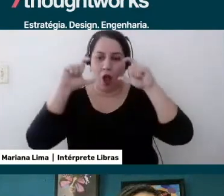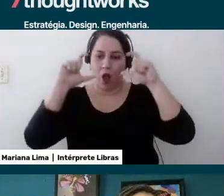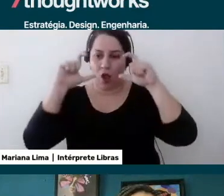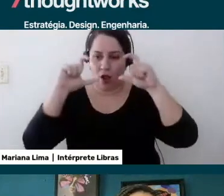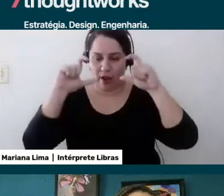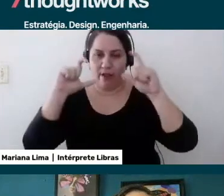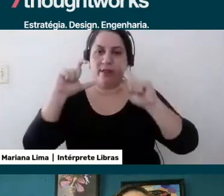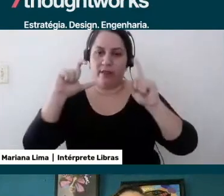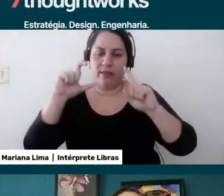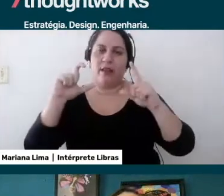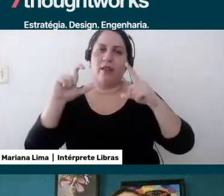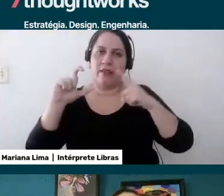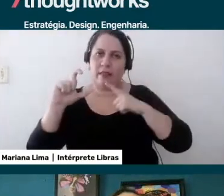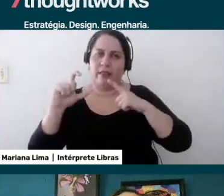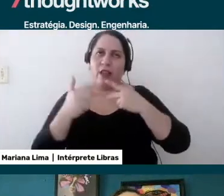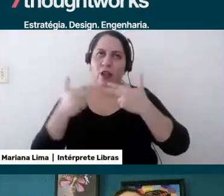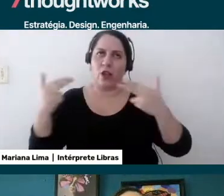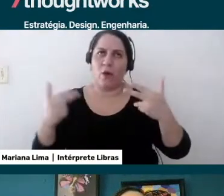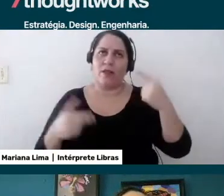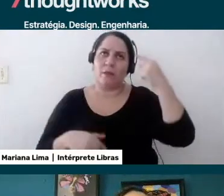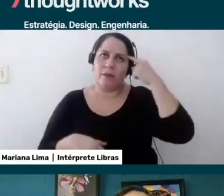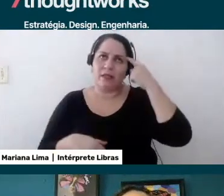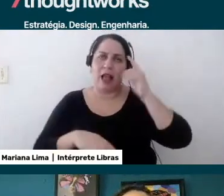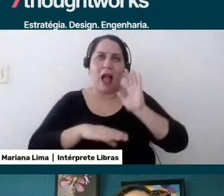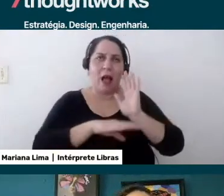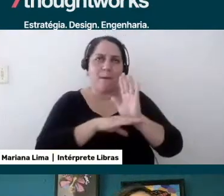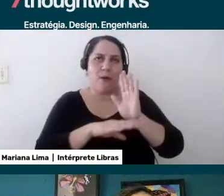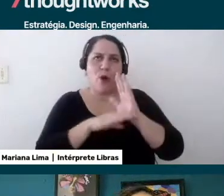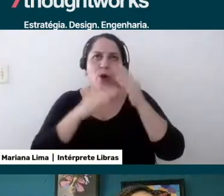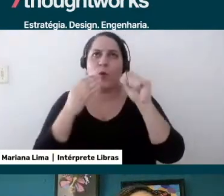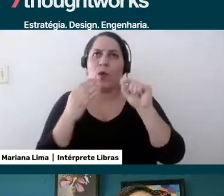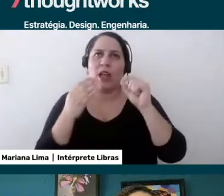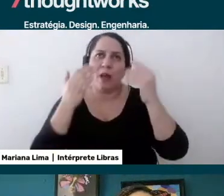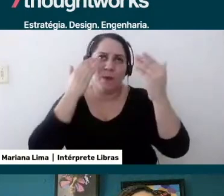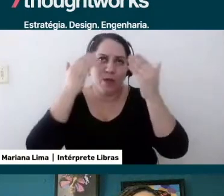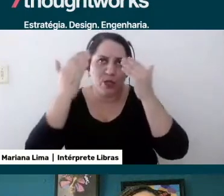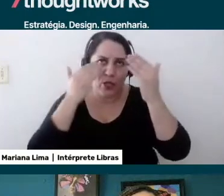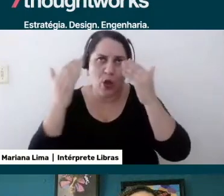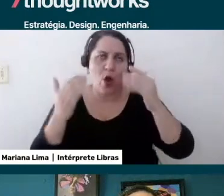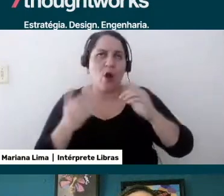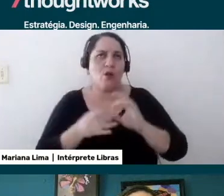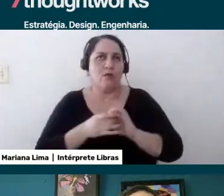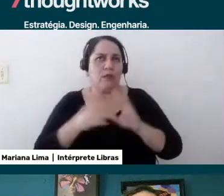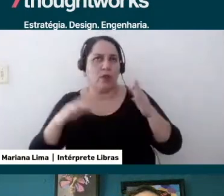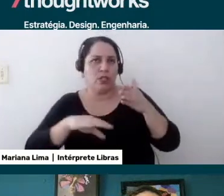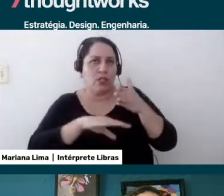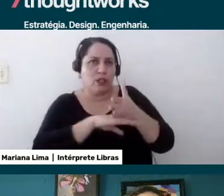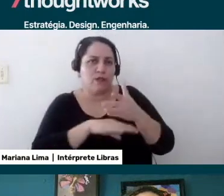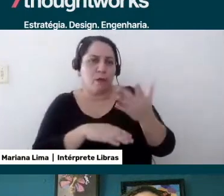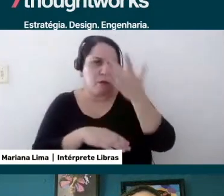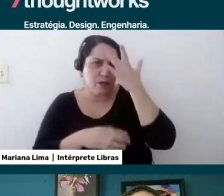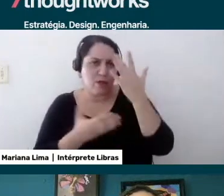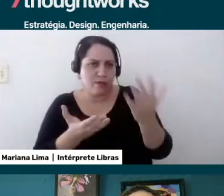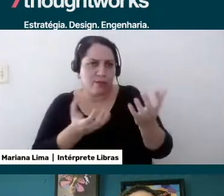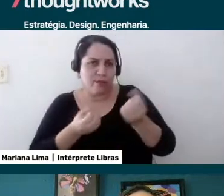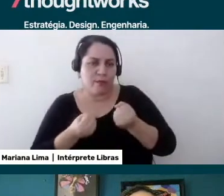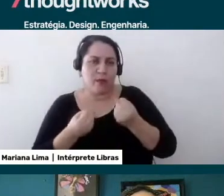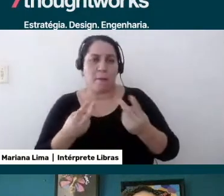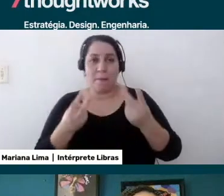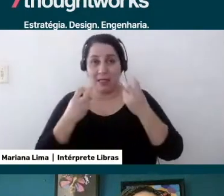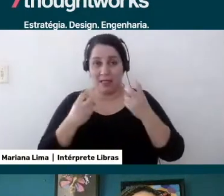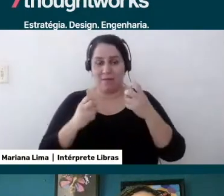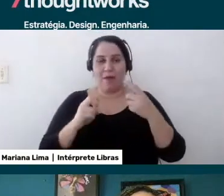apoio psicológico no Programadores da Manhã, que tem psicólogos à disposição, porque uma das respostas que apareceu